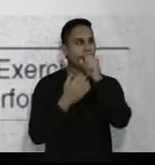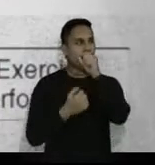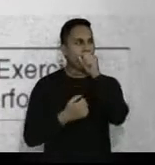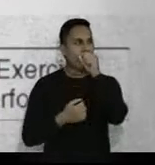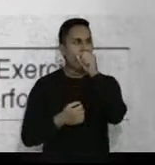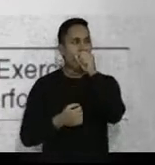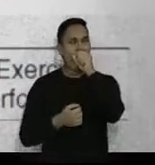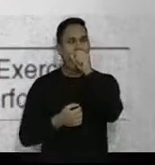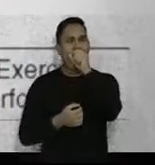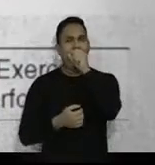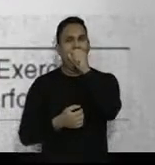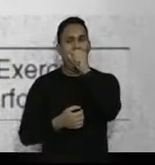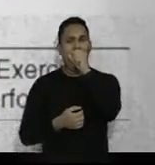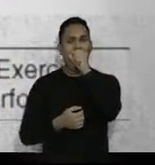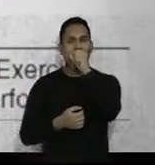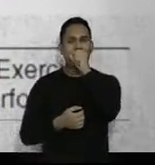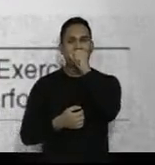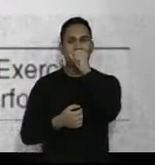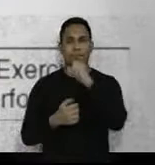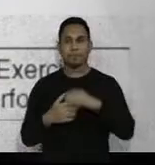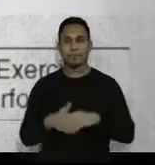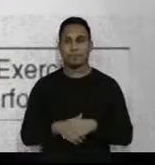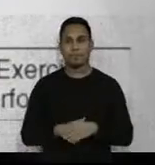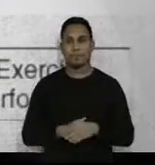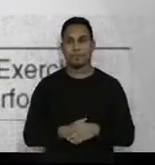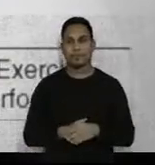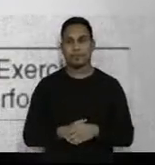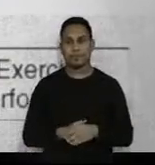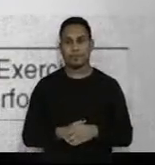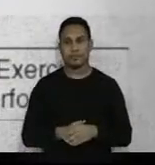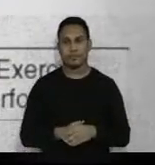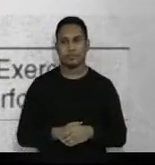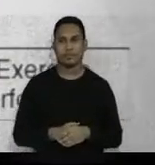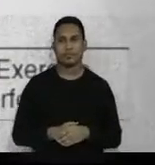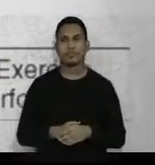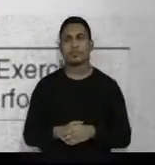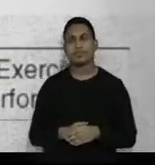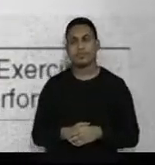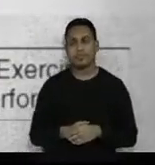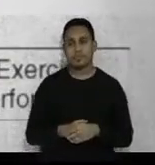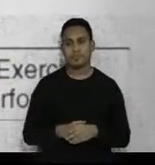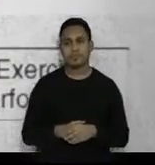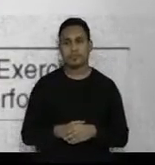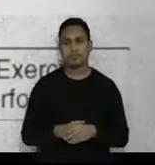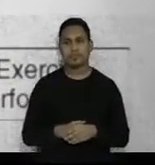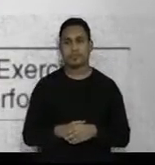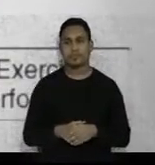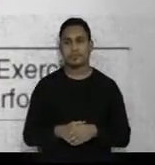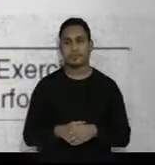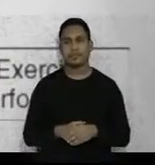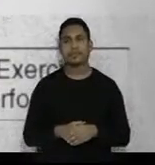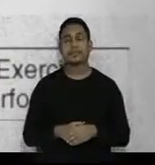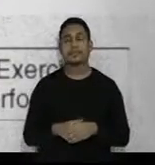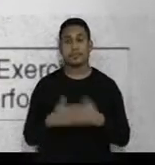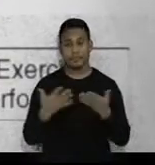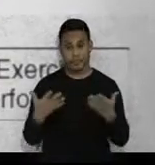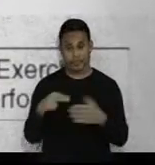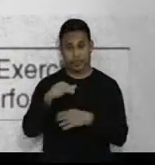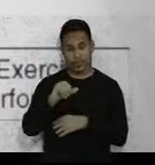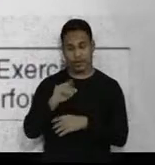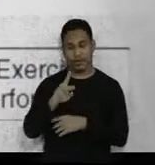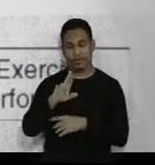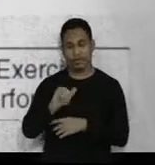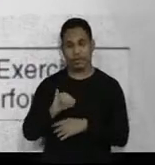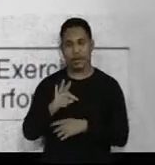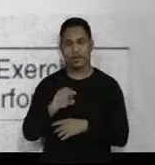2 sons. Pronto. Então, aí a gente vai optar pelo nitrato para essa produção do óxido nítrico, tá? Então, aqui eu trouxe